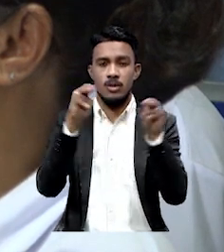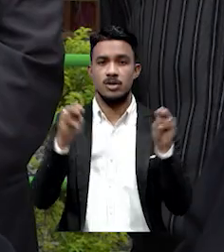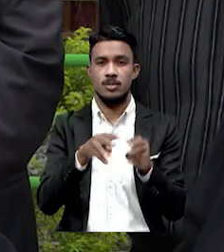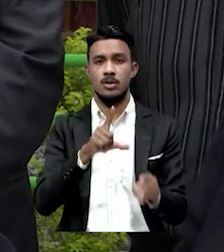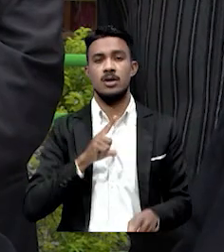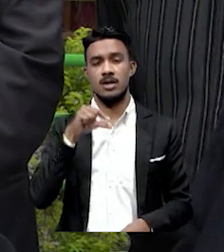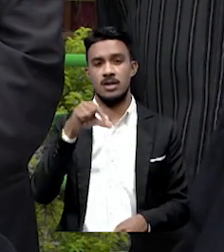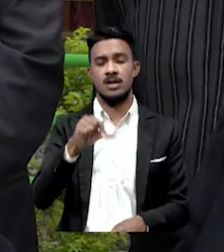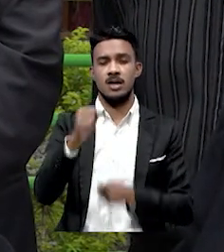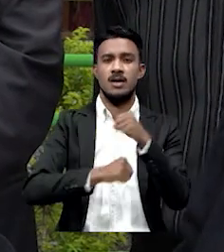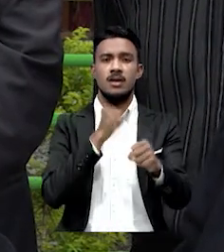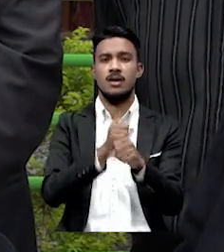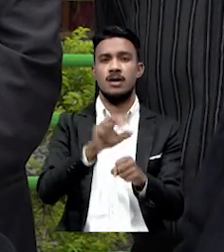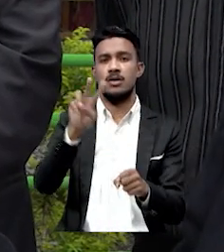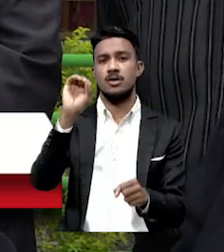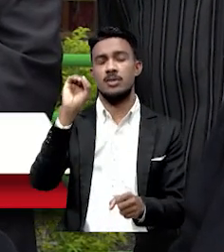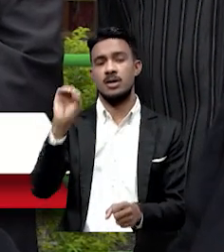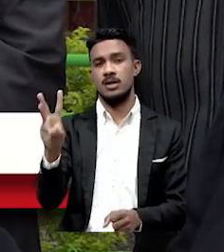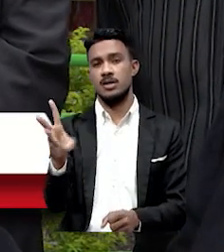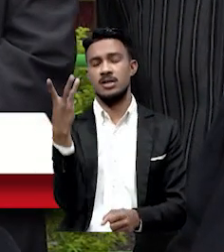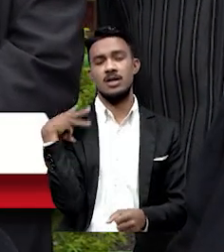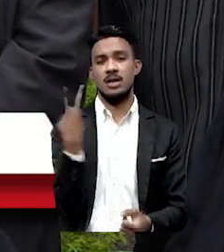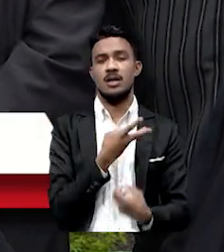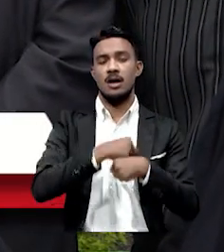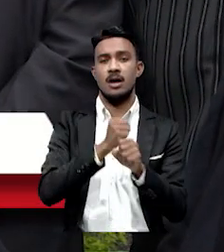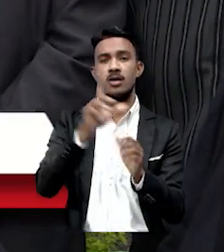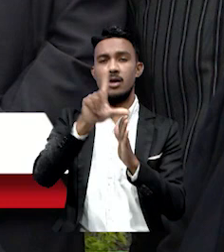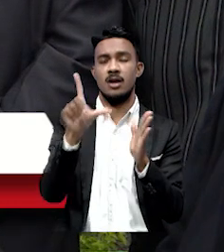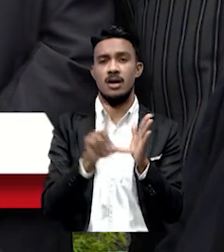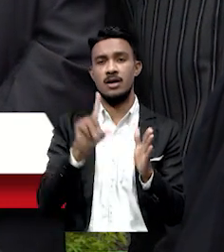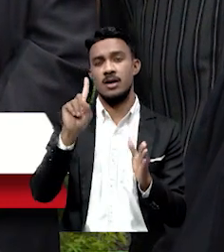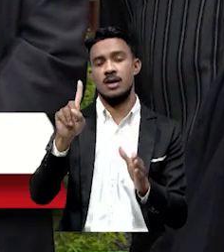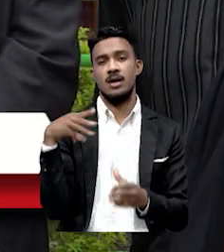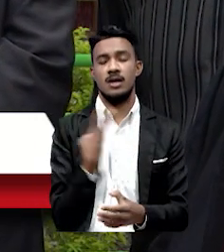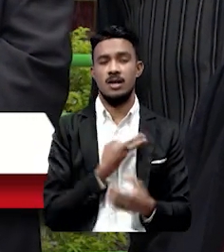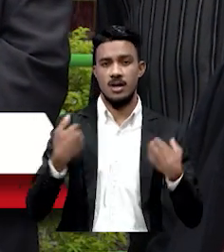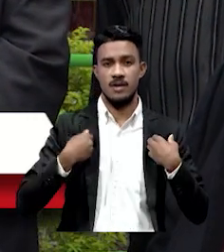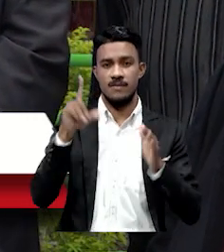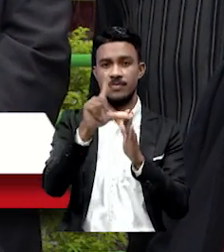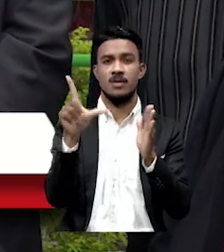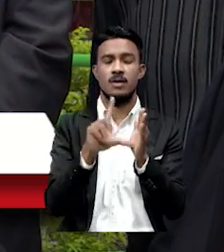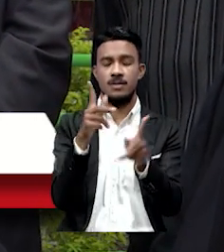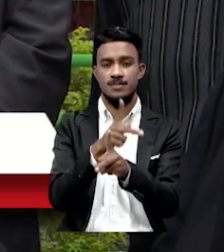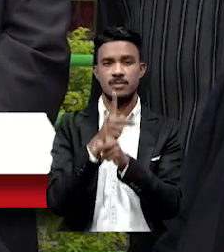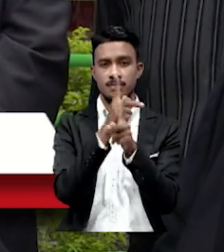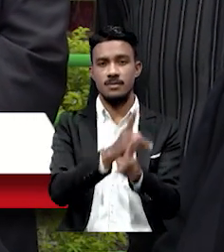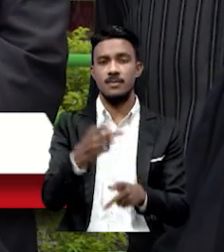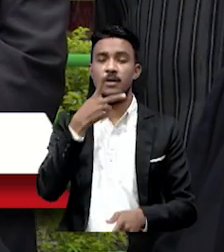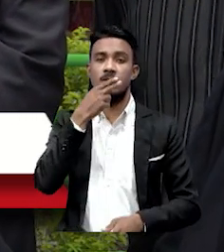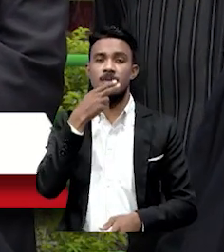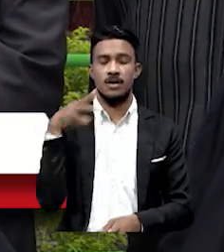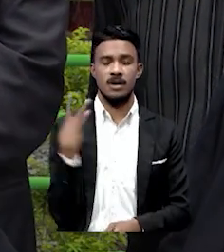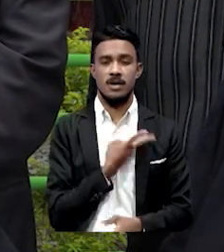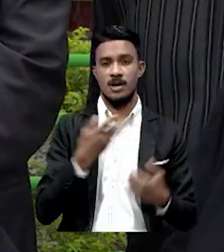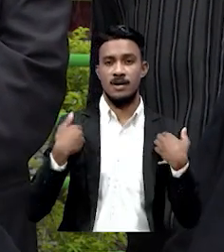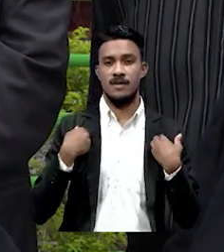atin 2016 ita e cria lei, né, ministro Cirolo, ita e lei controla tabaco. É bem bem quando ita e lei